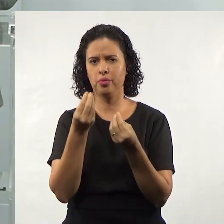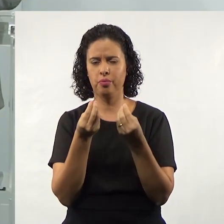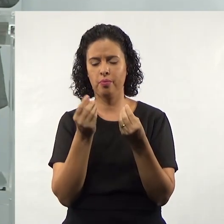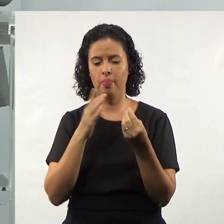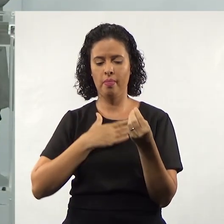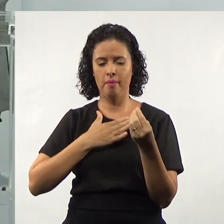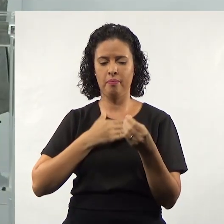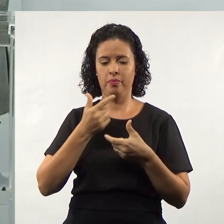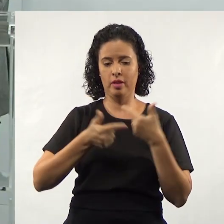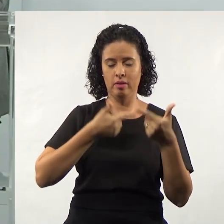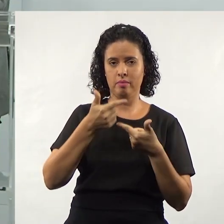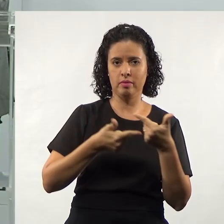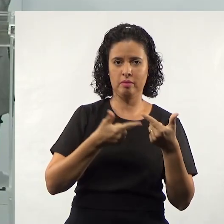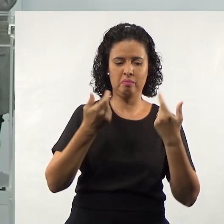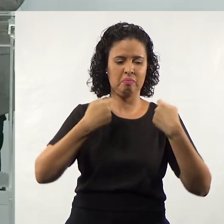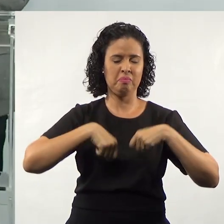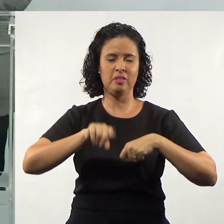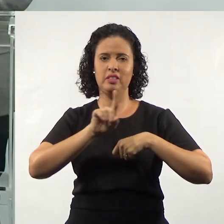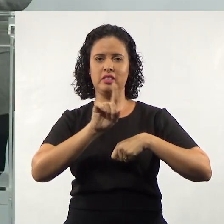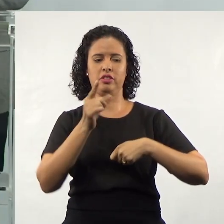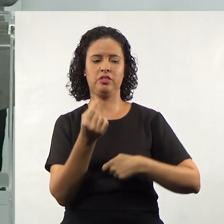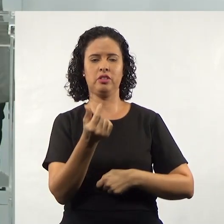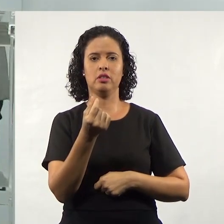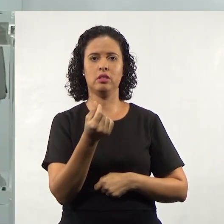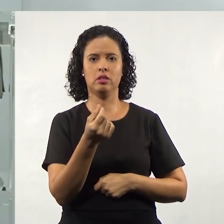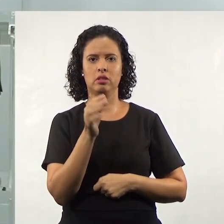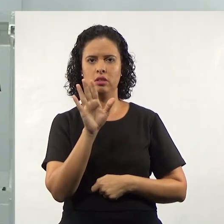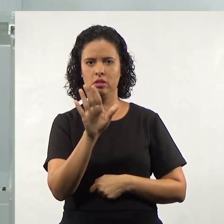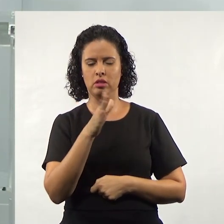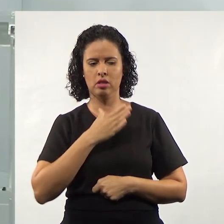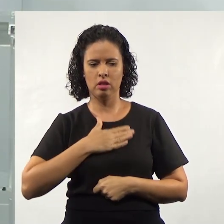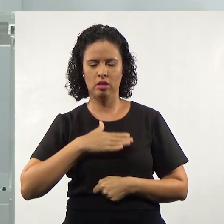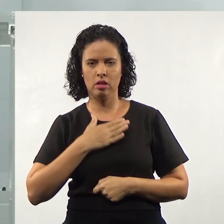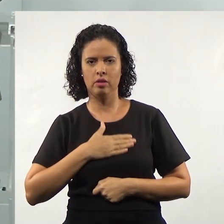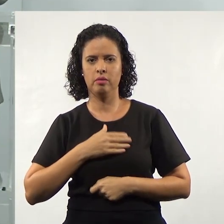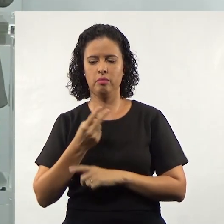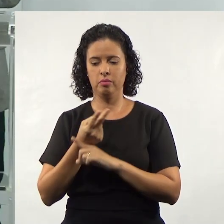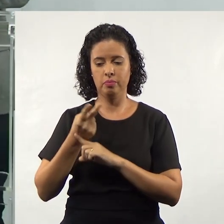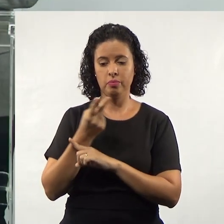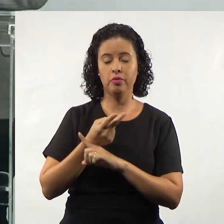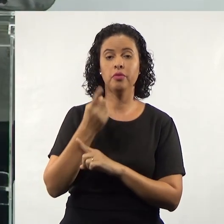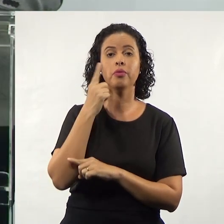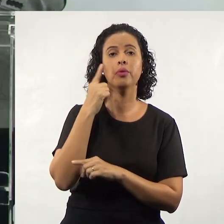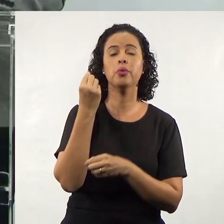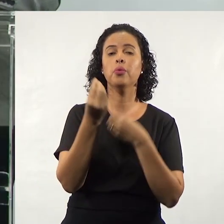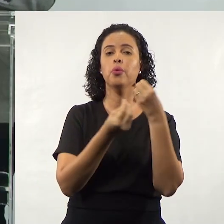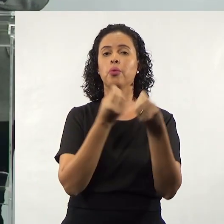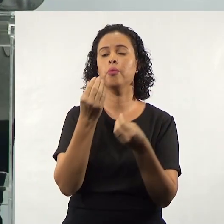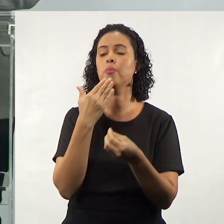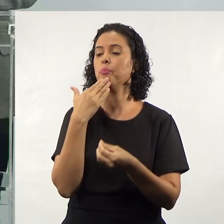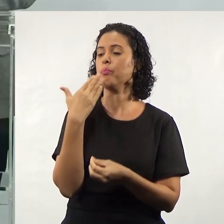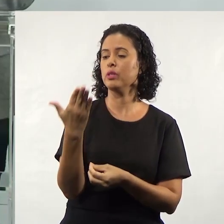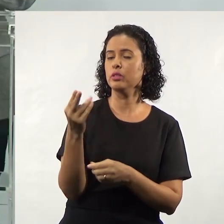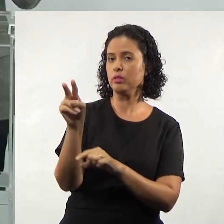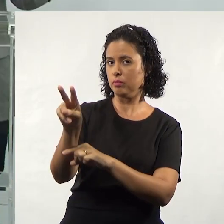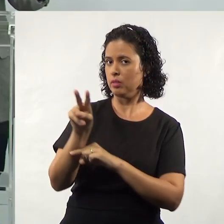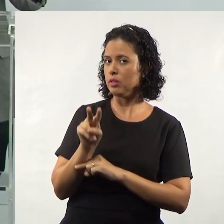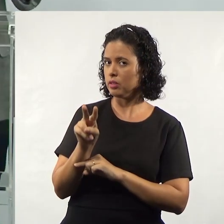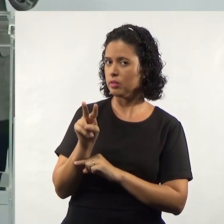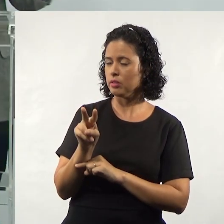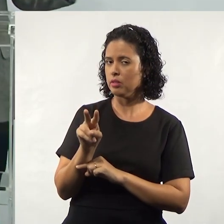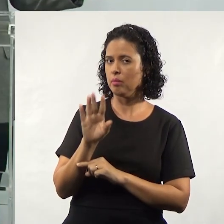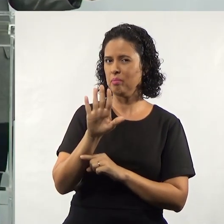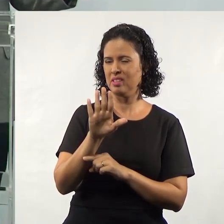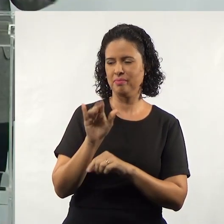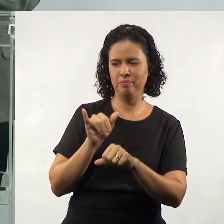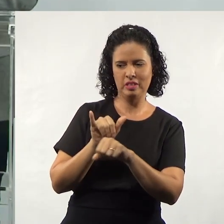de muito dinheiro. Procura essas agências. Procura verificar como você pode solicitar esse empréstimo. Mas é claro,